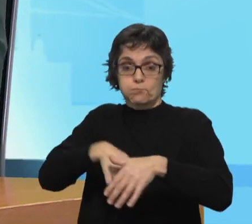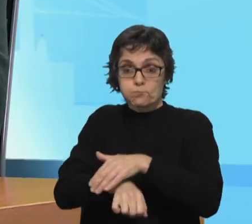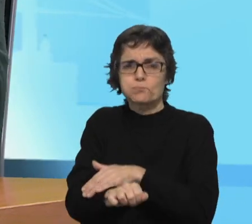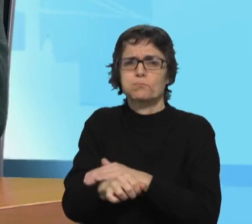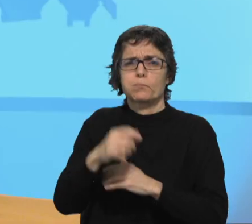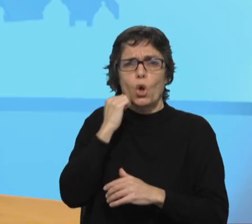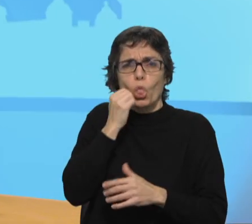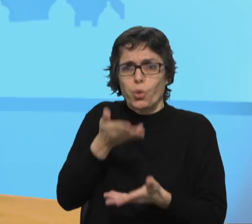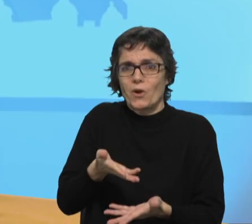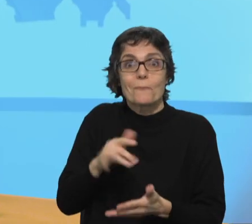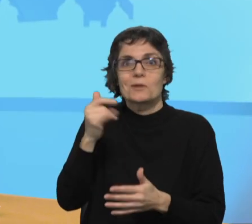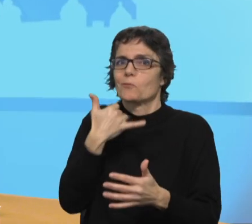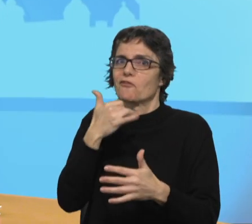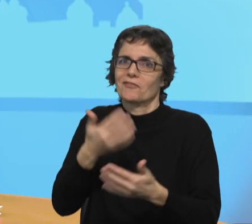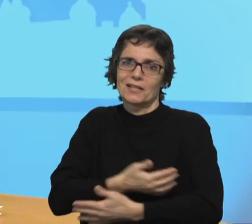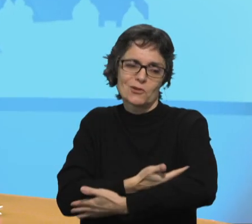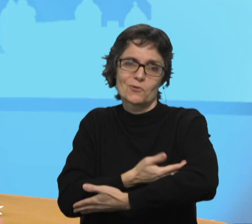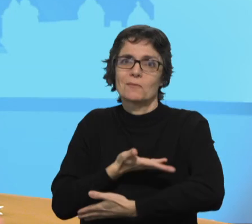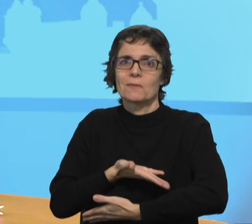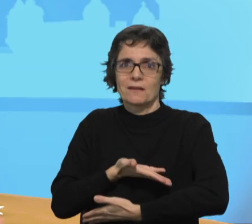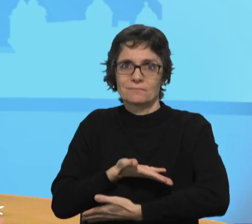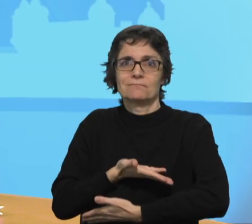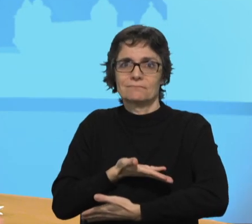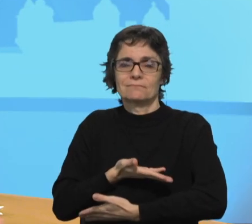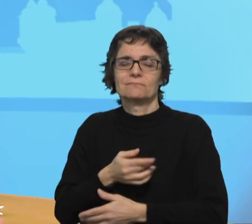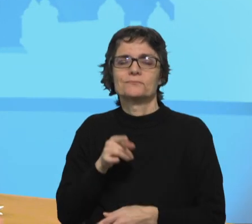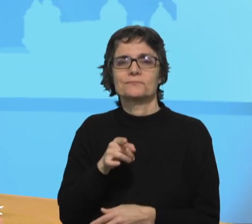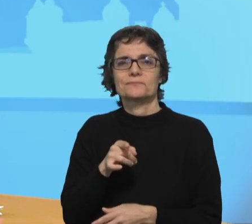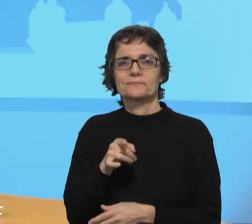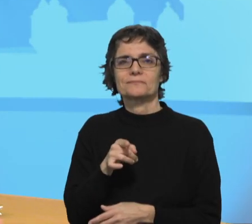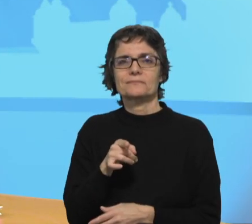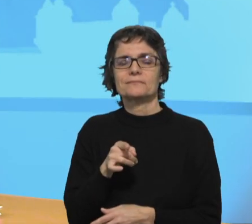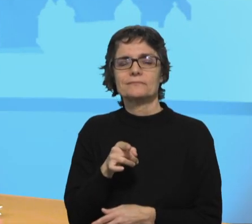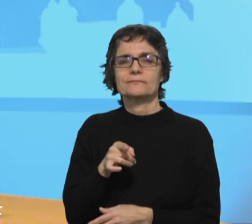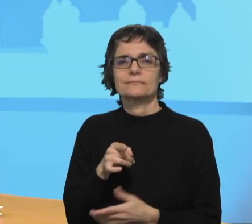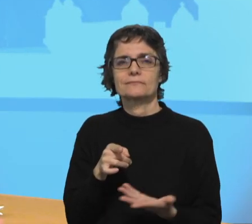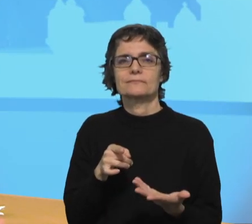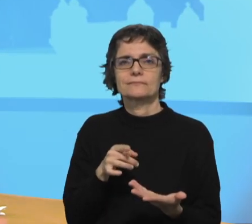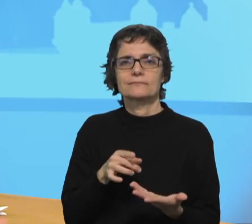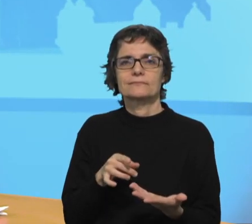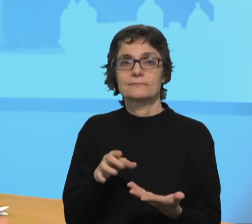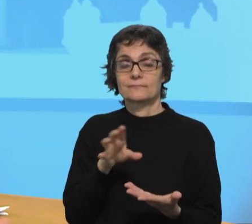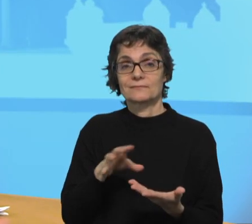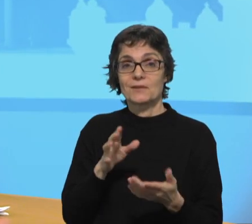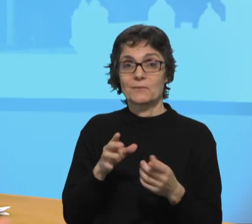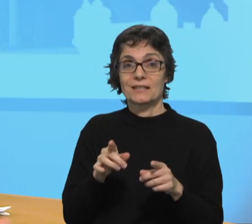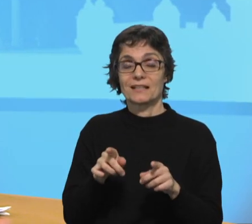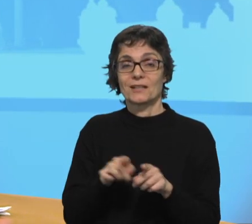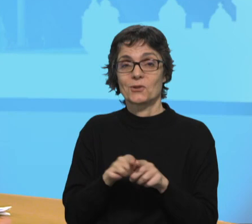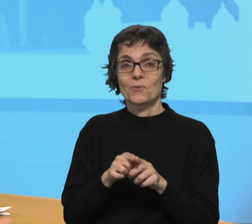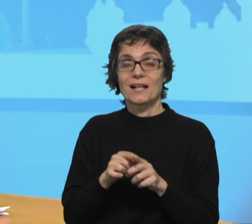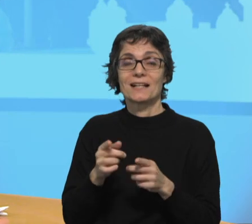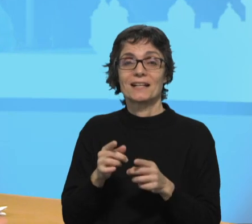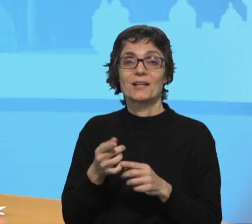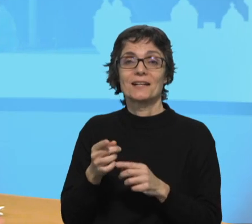Exatamente. Estes discípulos, de alguma forma, têm acesso a digamos, como se costuma dizer no cinema, um teasing, uma pré-apresentação